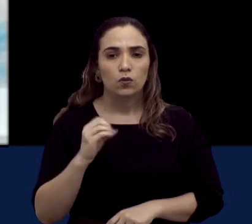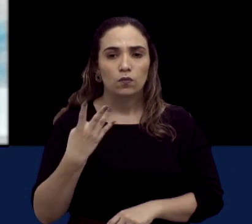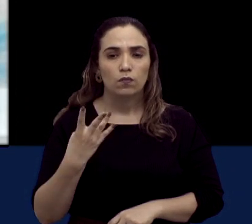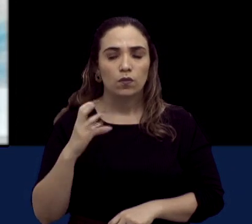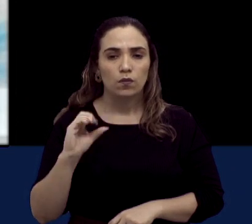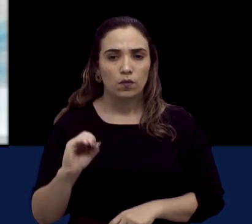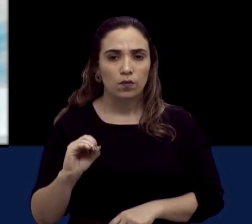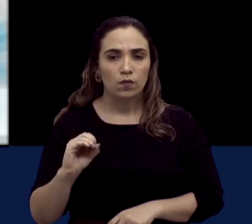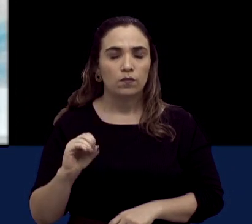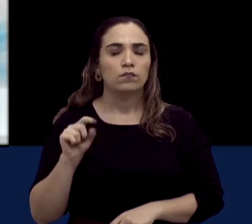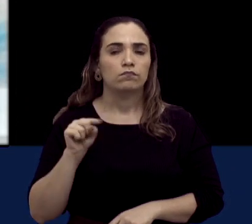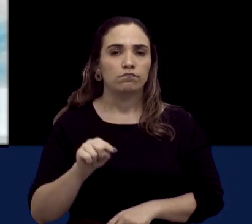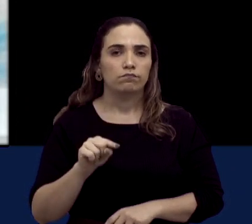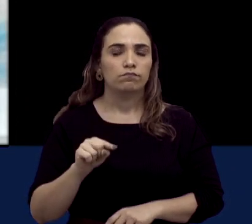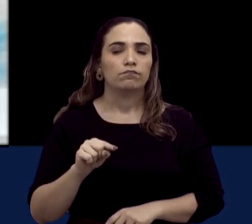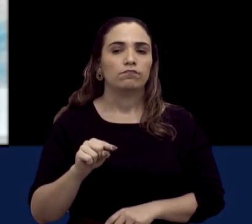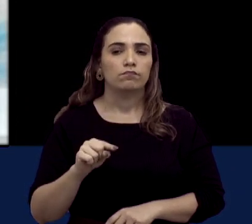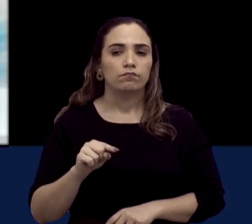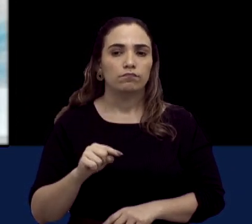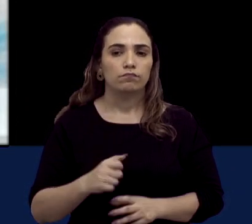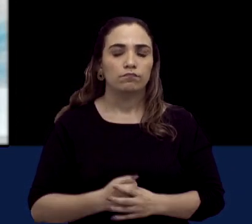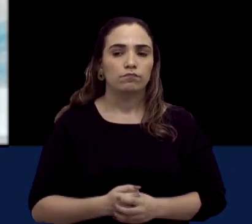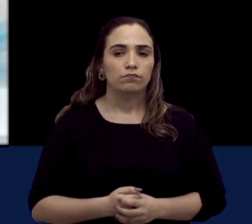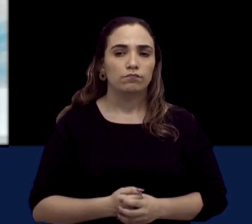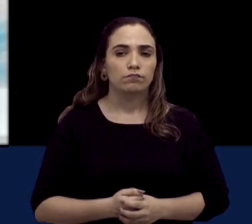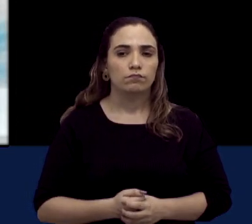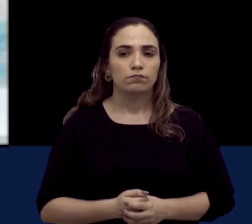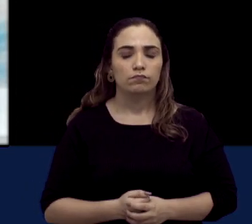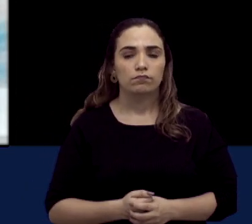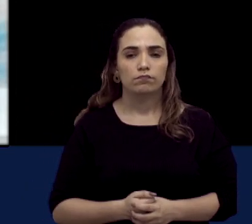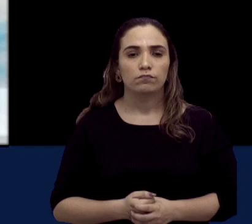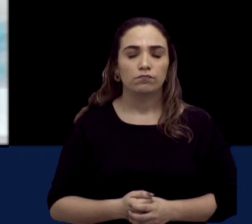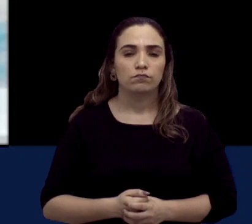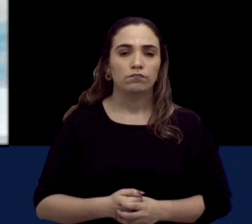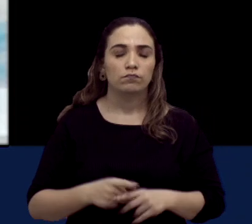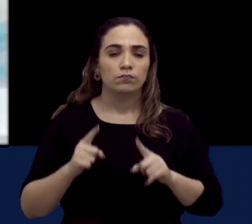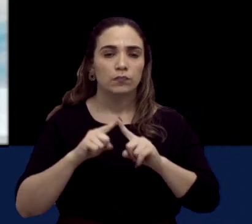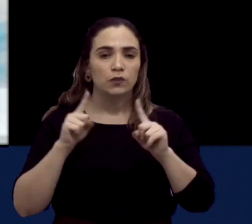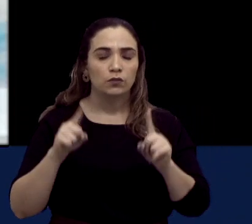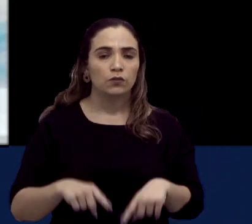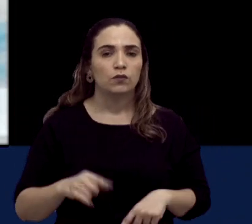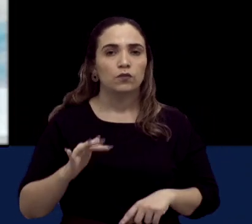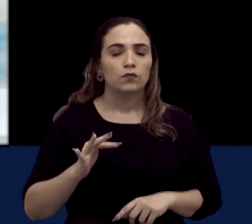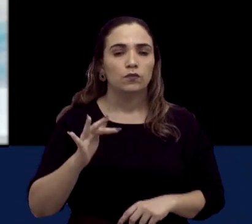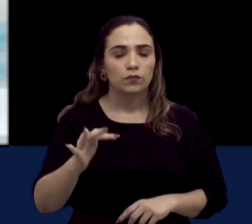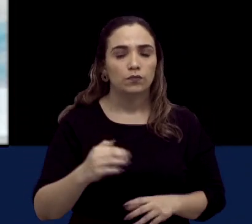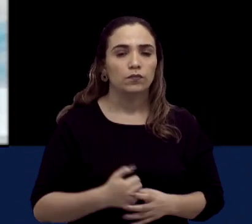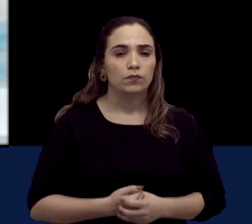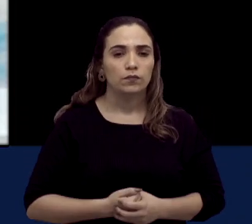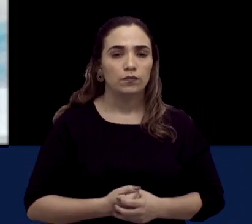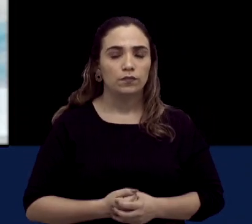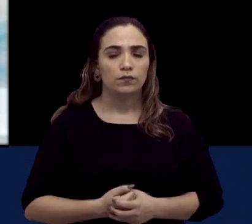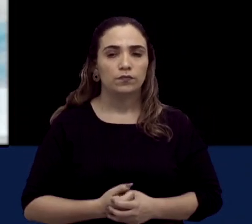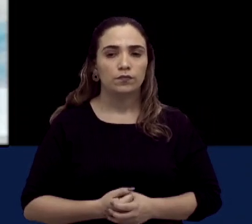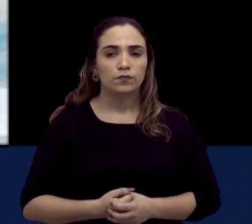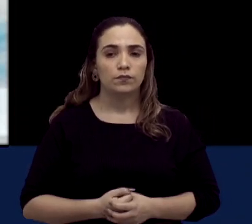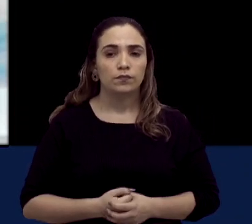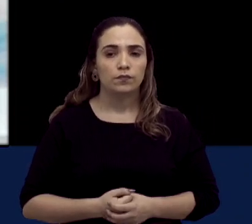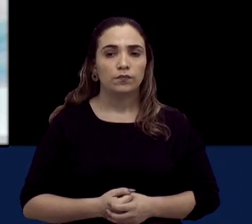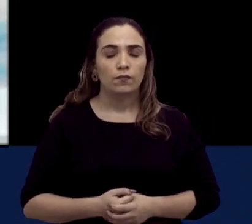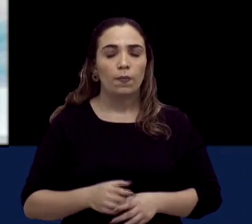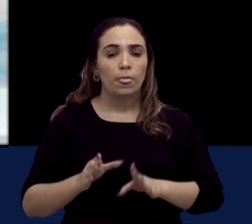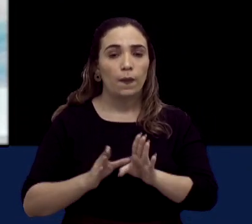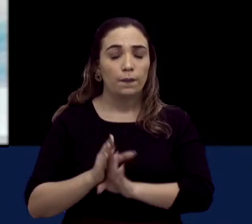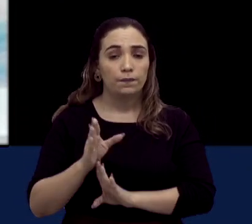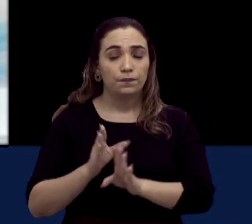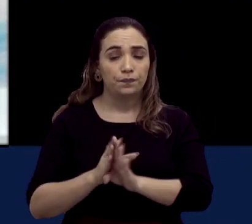o Fortaleza 2040, que é o plano de longo prazo aí do nosso município. Então, a